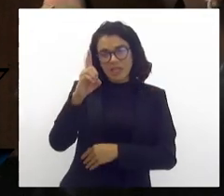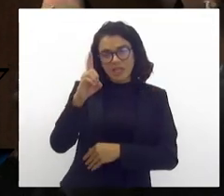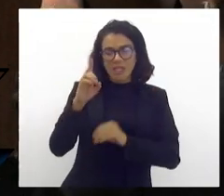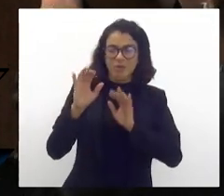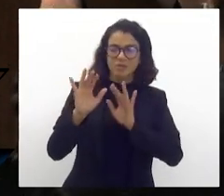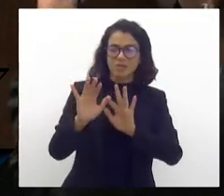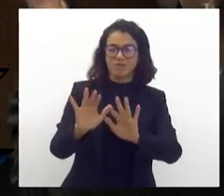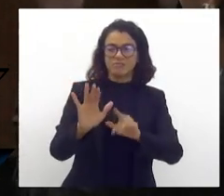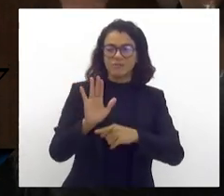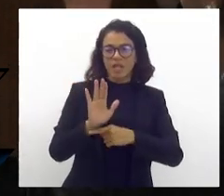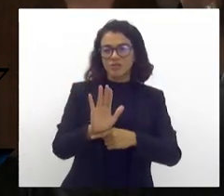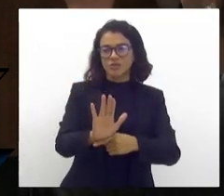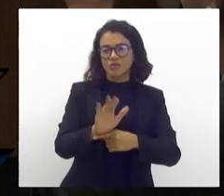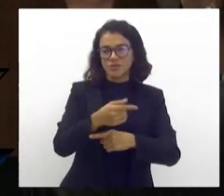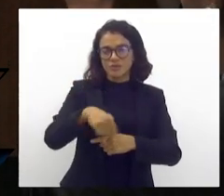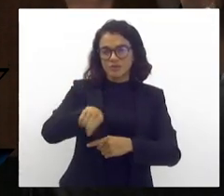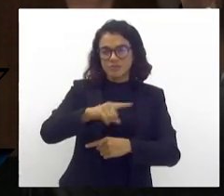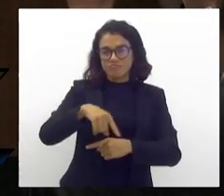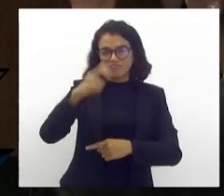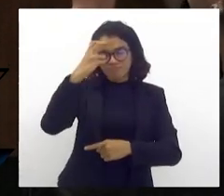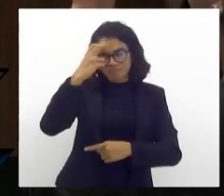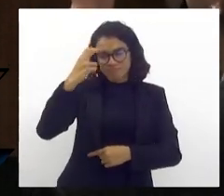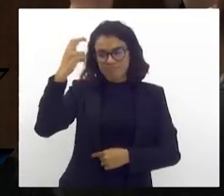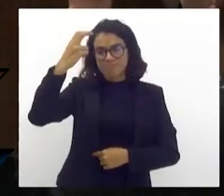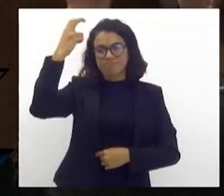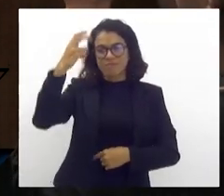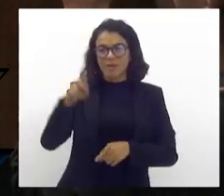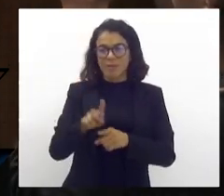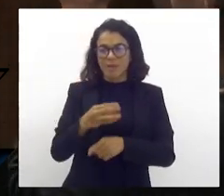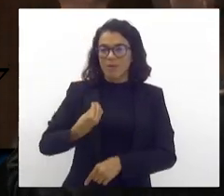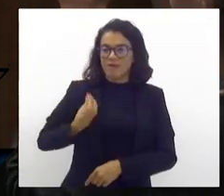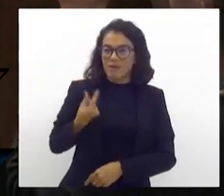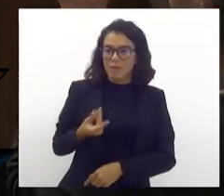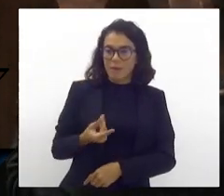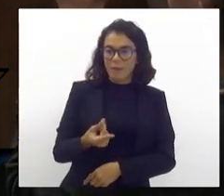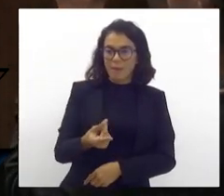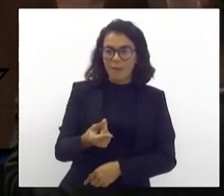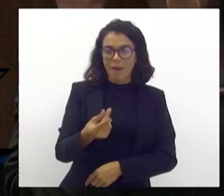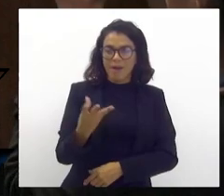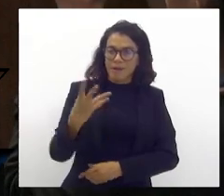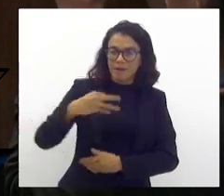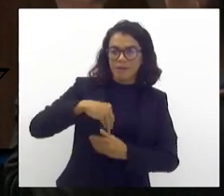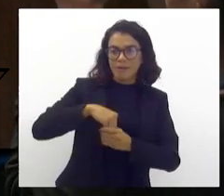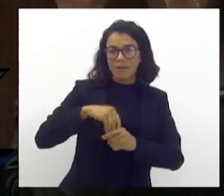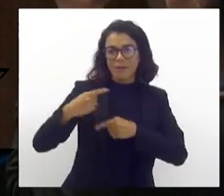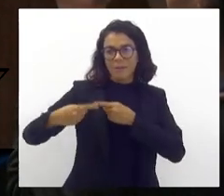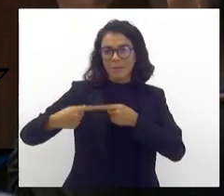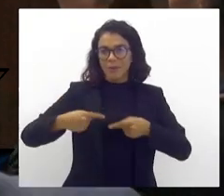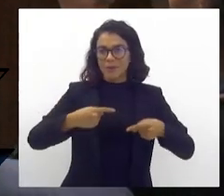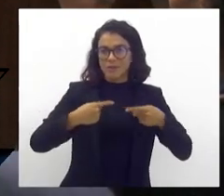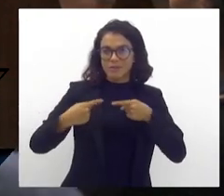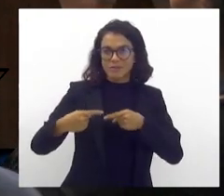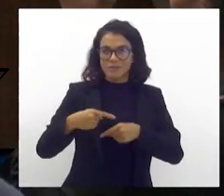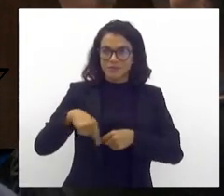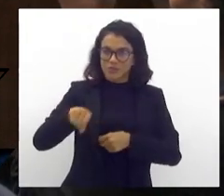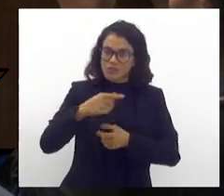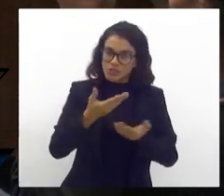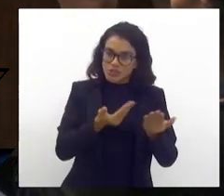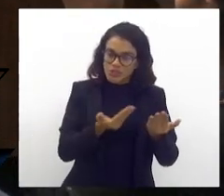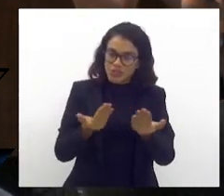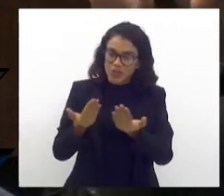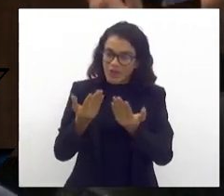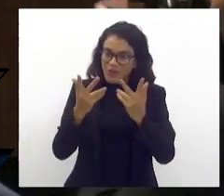muito a vocês, né? Que vocês têm muita sabedoria, têm uma vida muito longa aí nessa política para o nosso estado do Rio de Janeiro. Precisa de jovens igual a vocês,